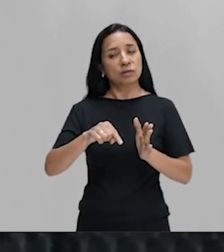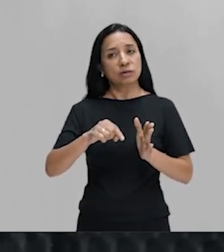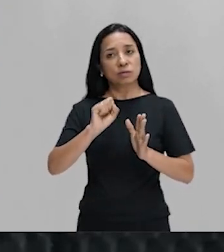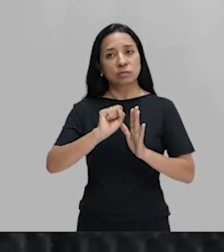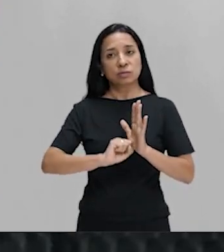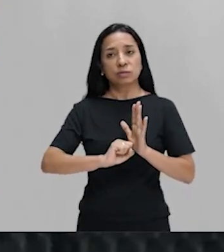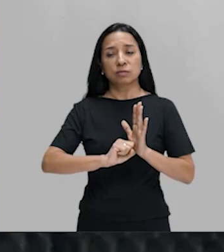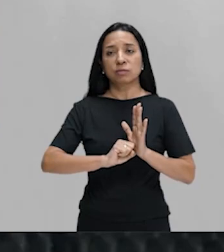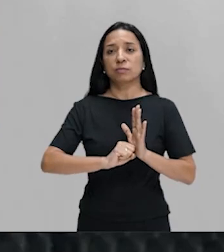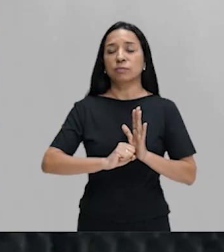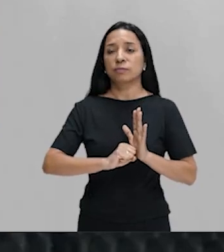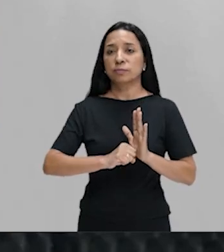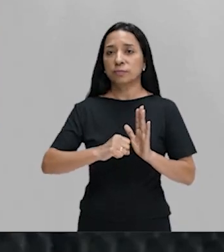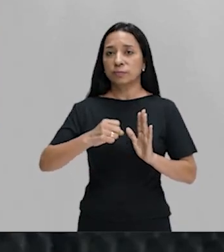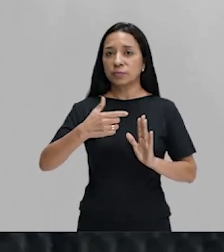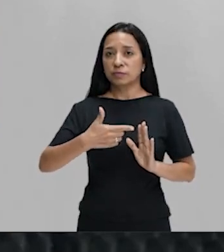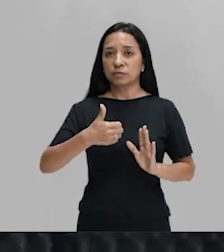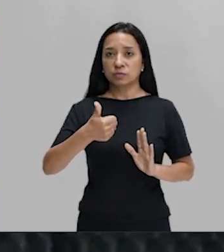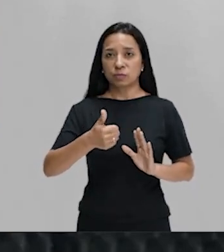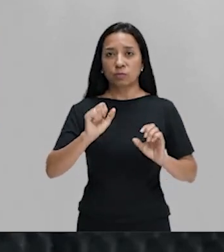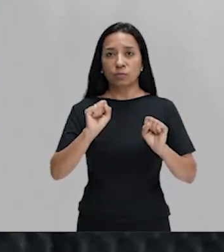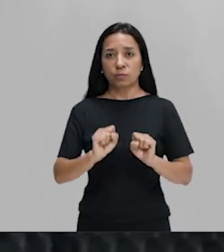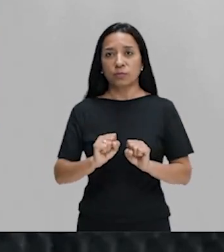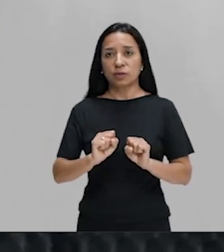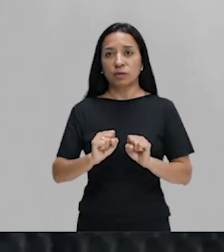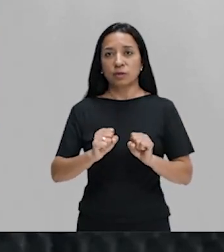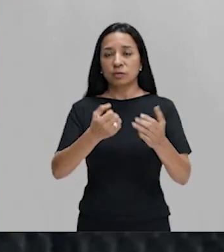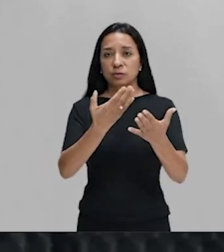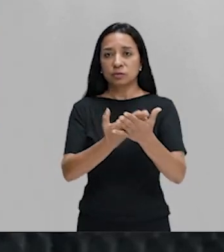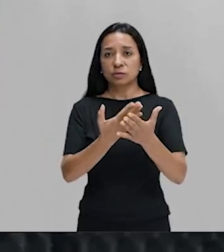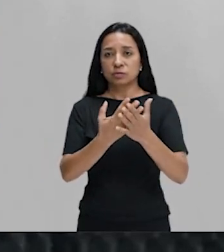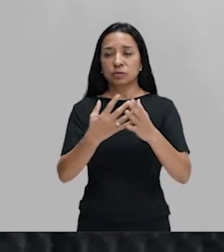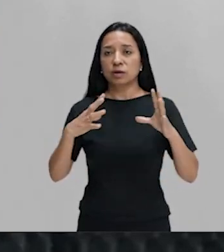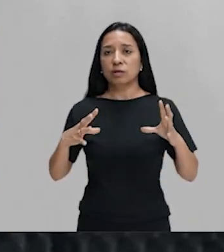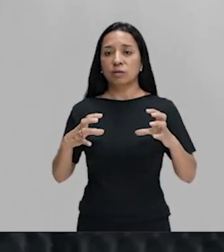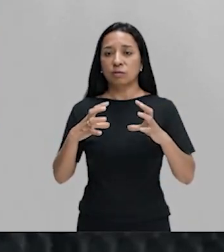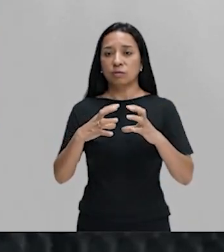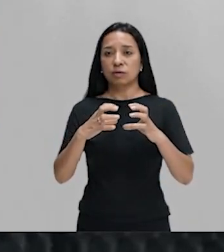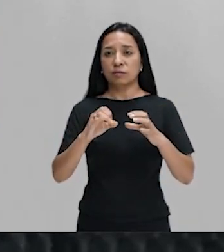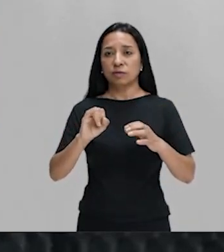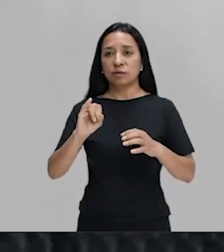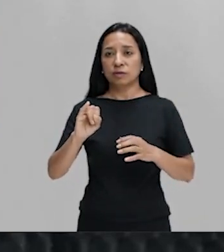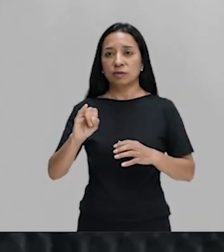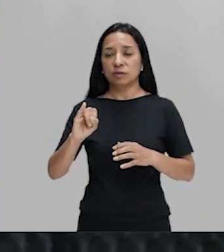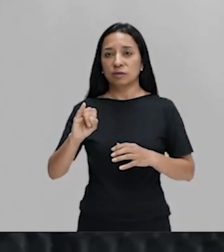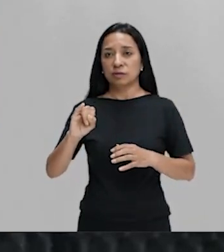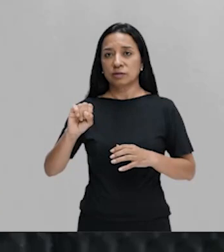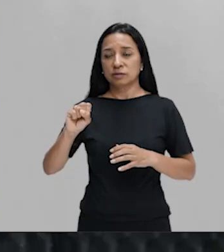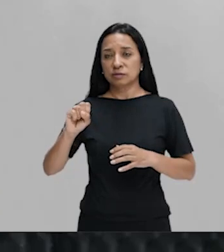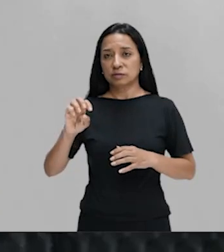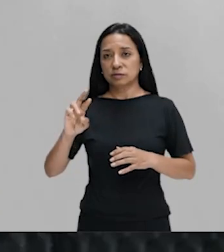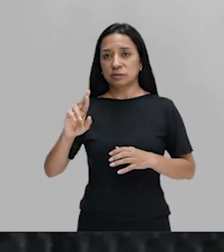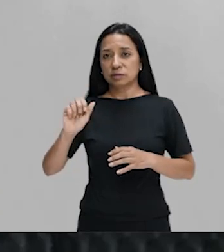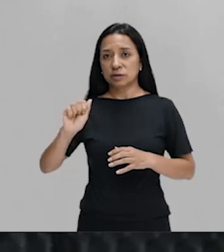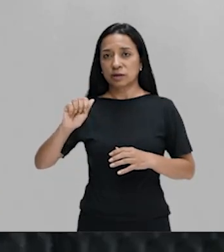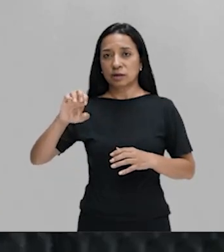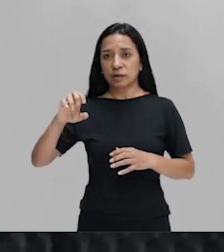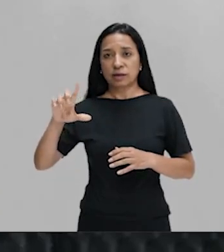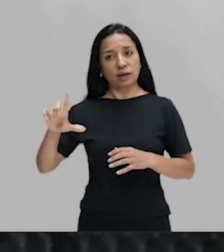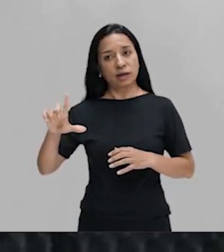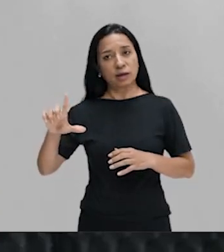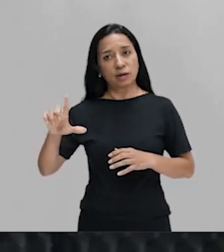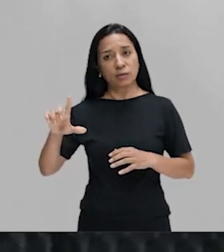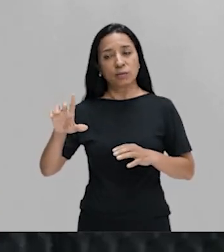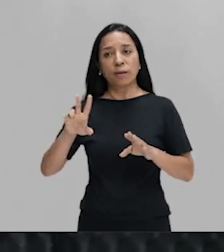Apesar de, por exemplo, nós podemos trabalhar aqui o conflito entre Israel e Palestina, que continua também. Mas